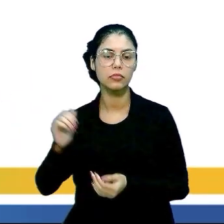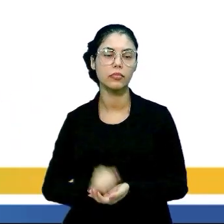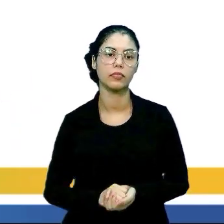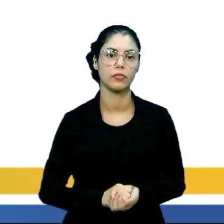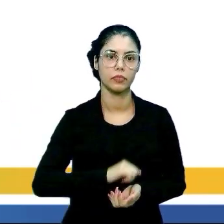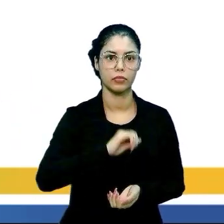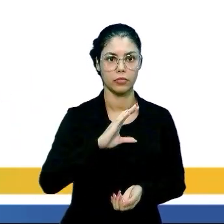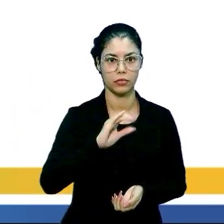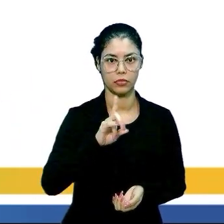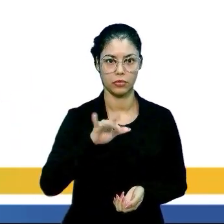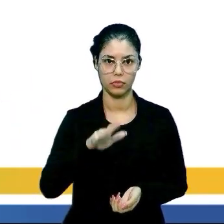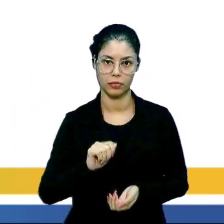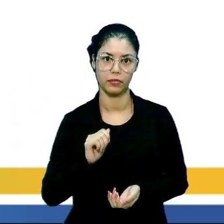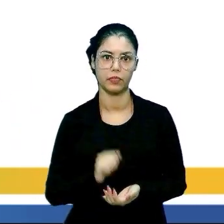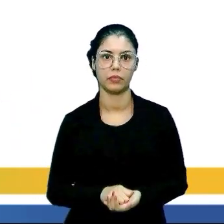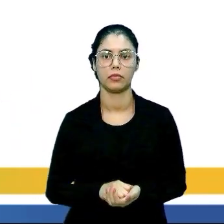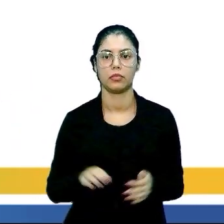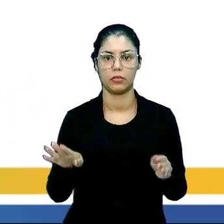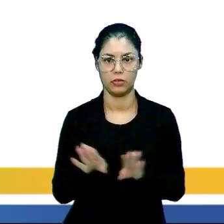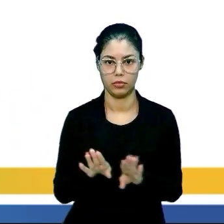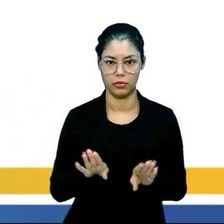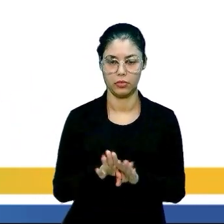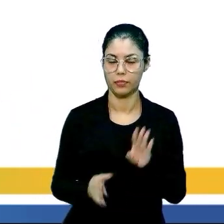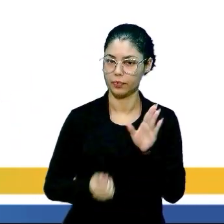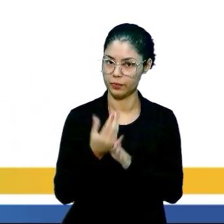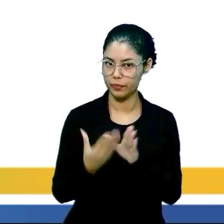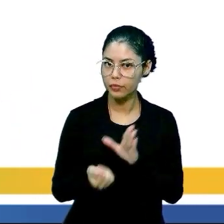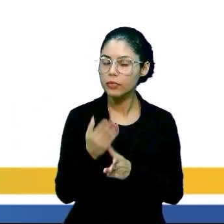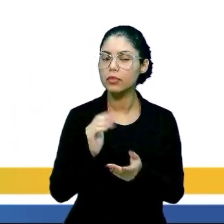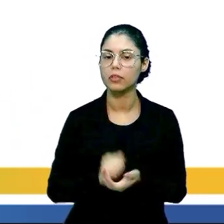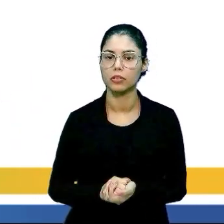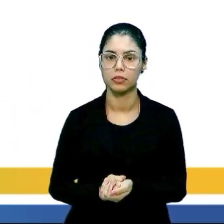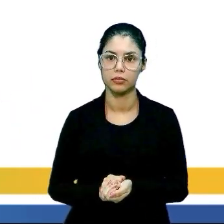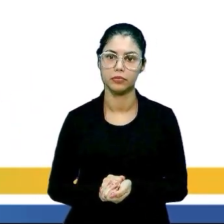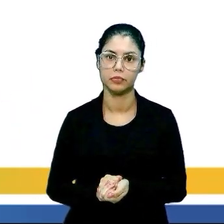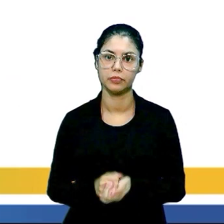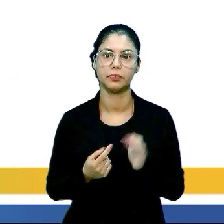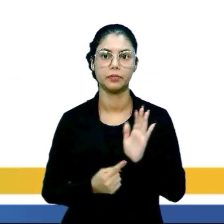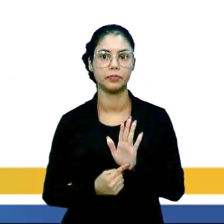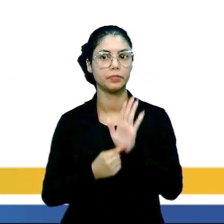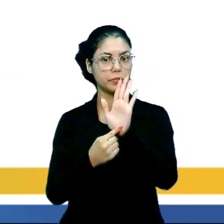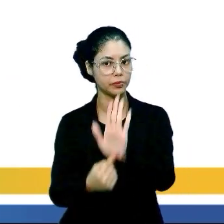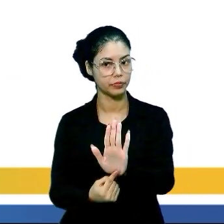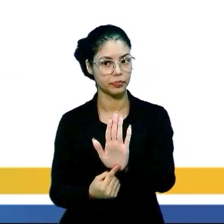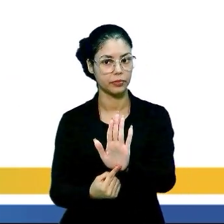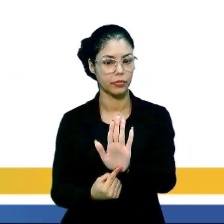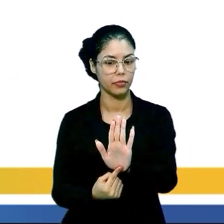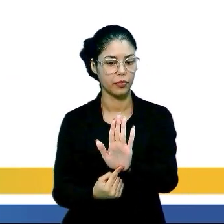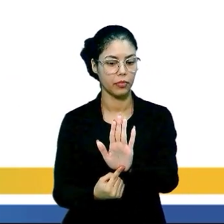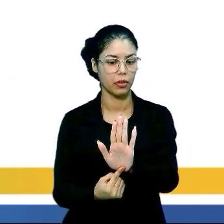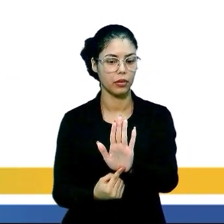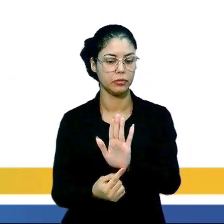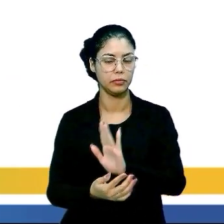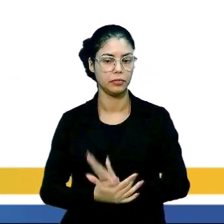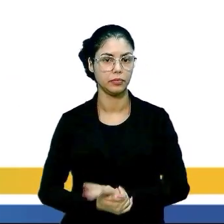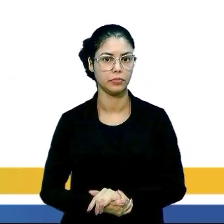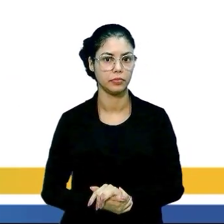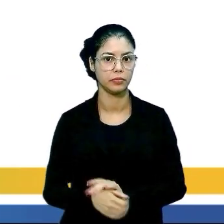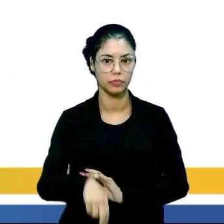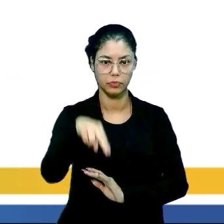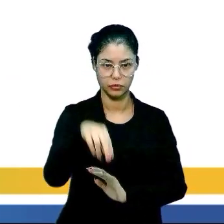João Cabral de Melo Neto, ele também tem uma produção aí que representa